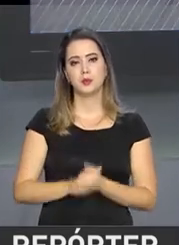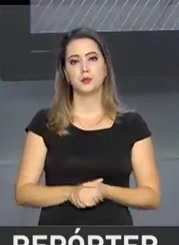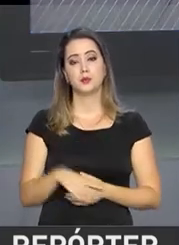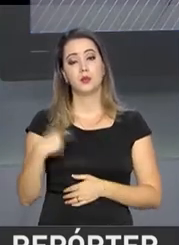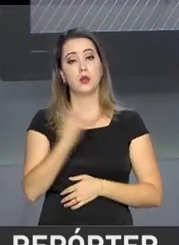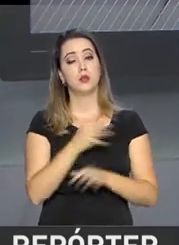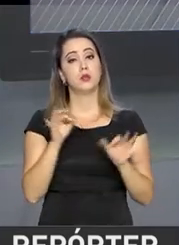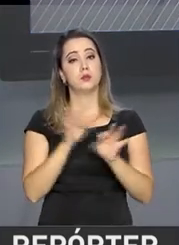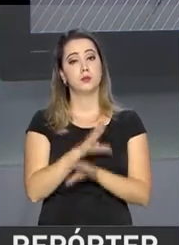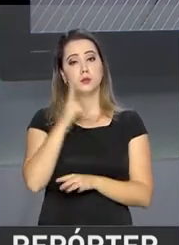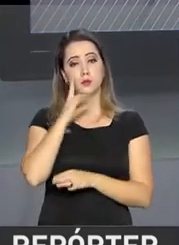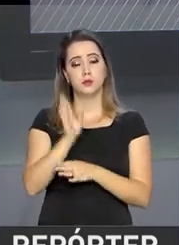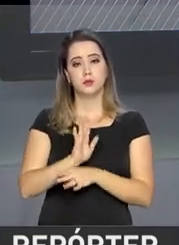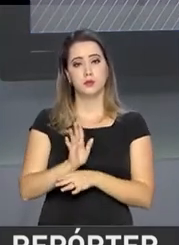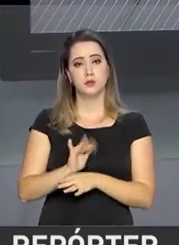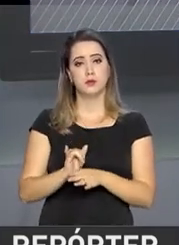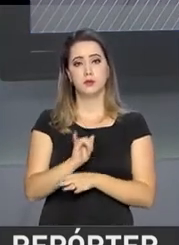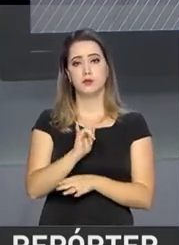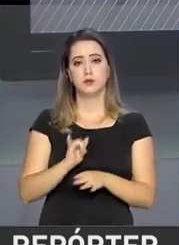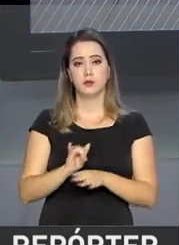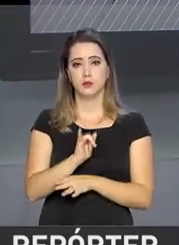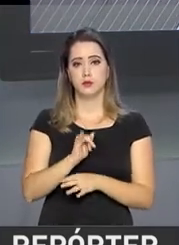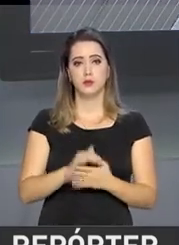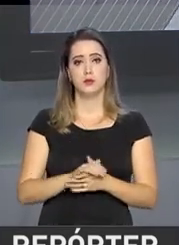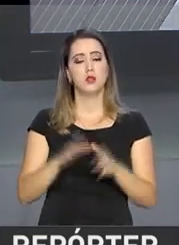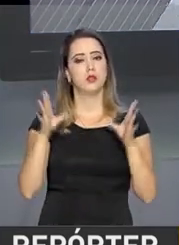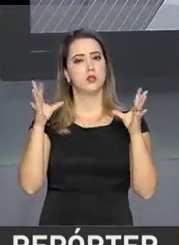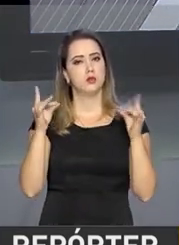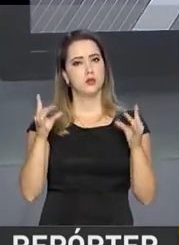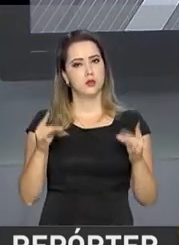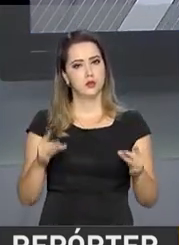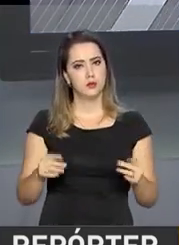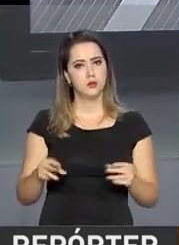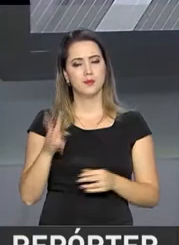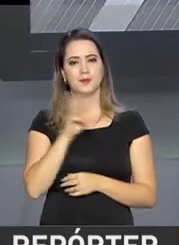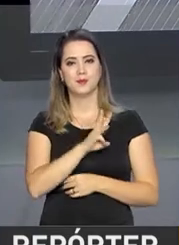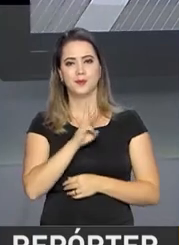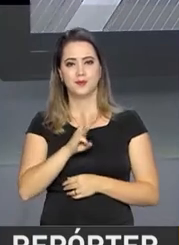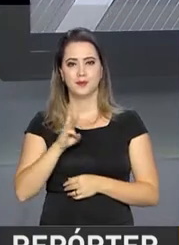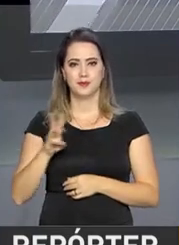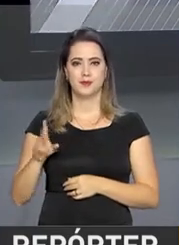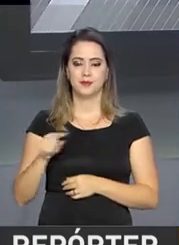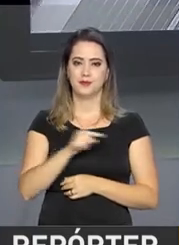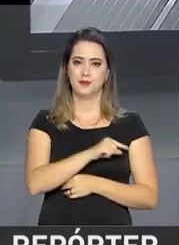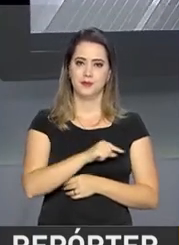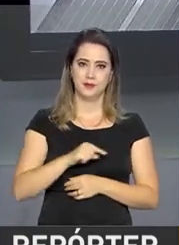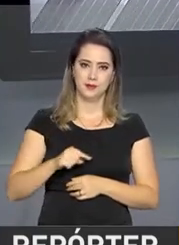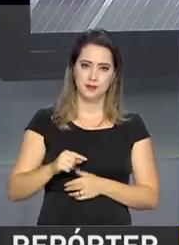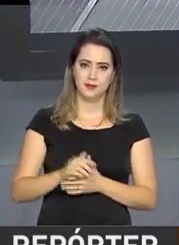nós ficamos por aqui. Você pode rever as reportagens no YouTube e toda a nossa programação também está na